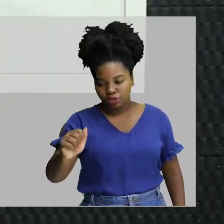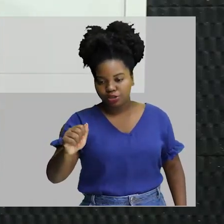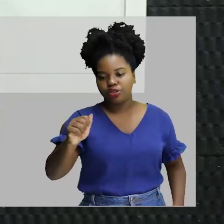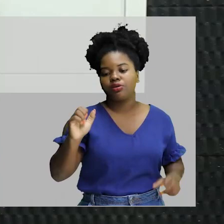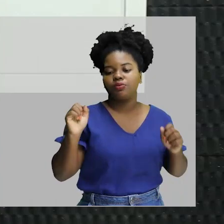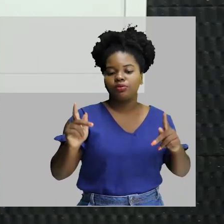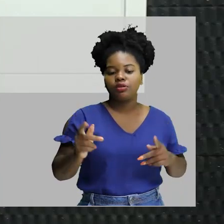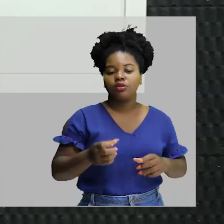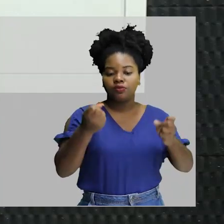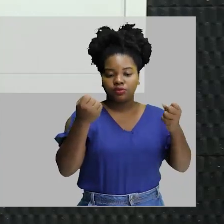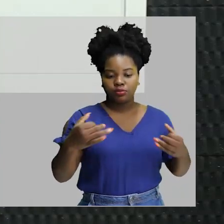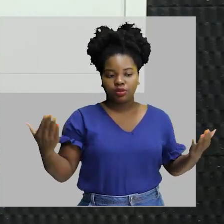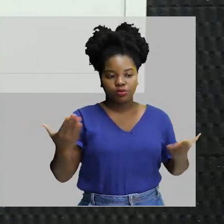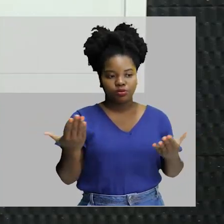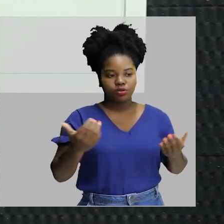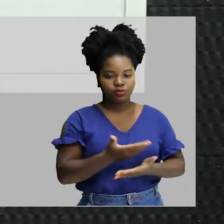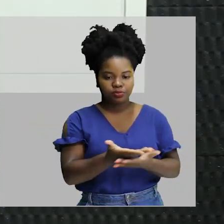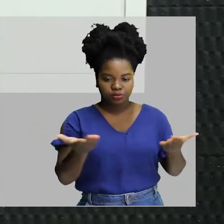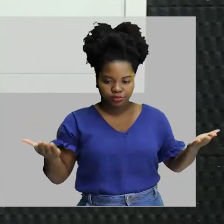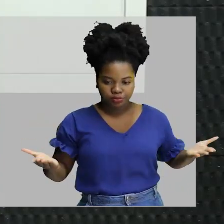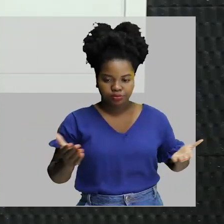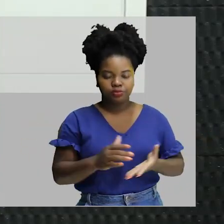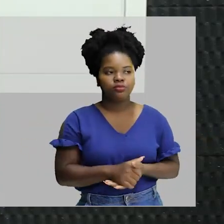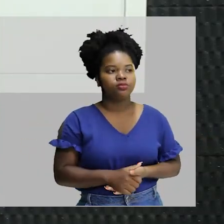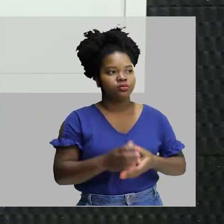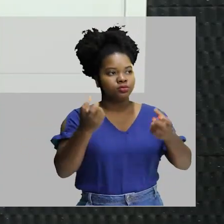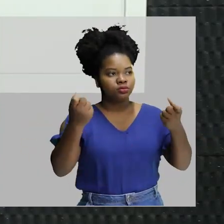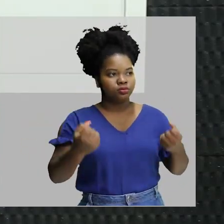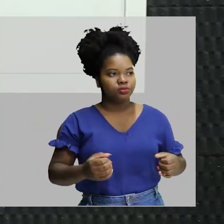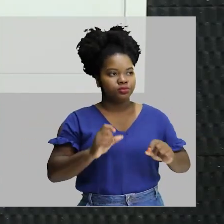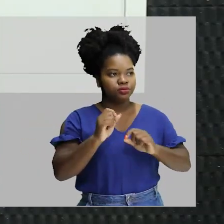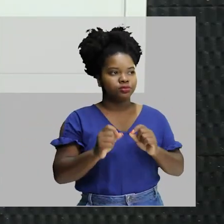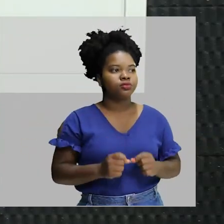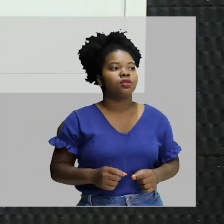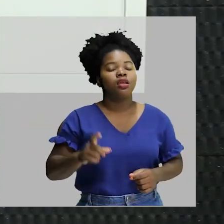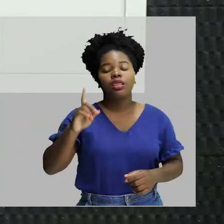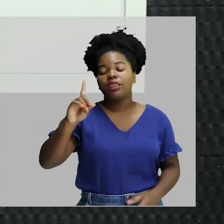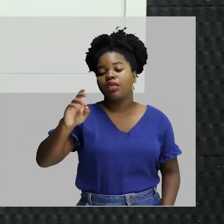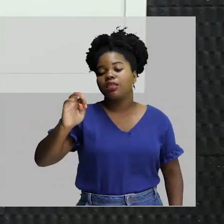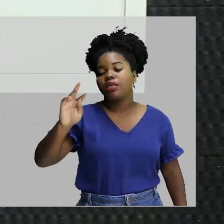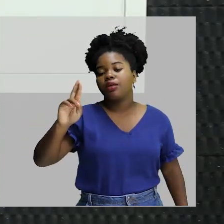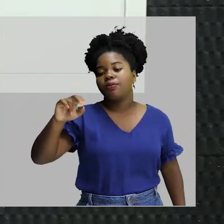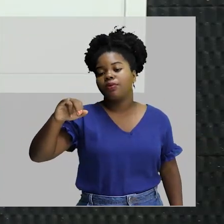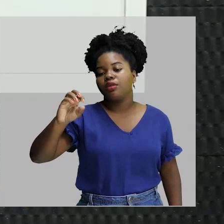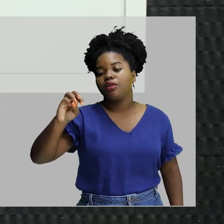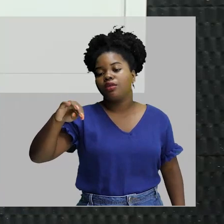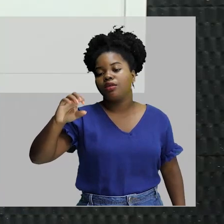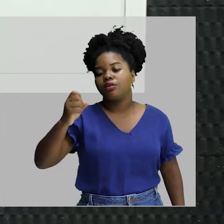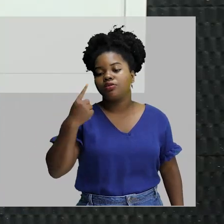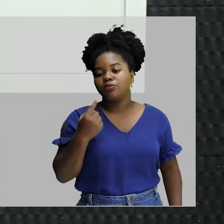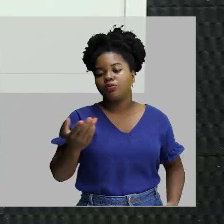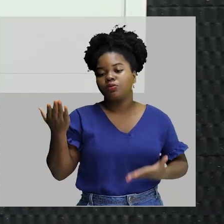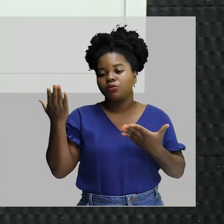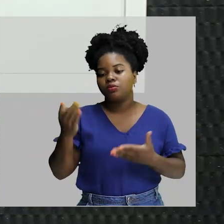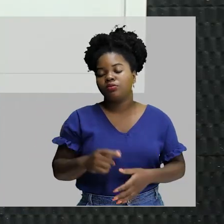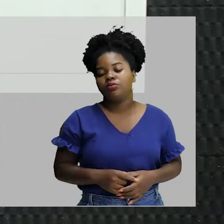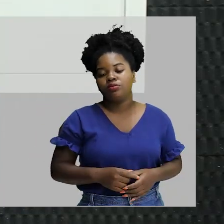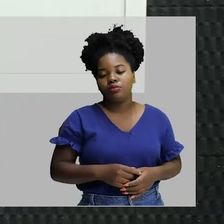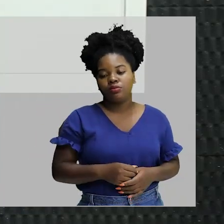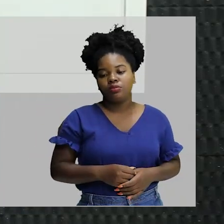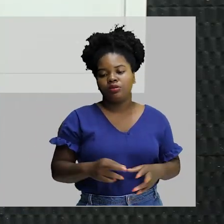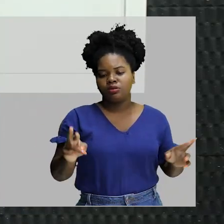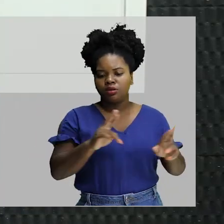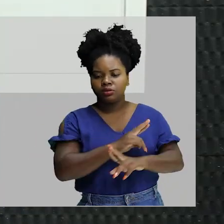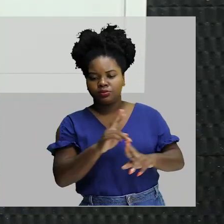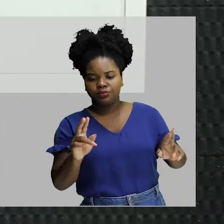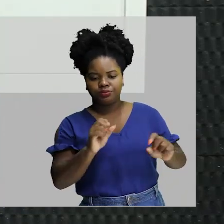isso aqui já já. Então veja só, o determinismo ele está dentro de